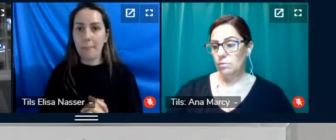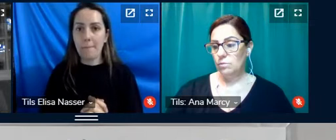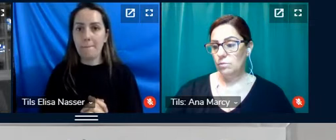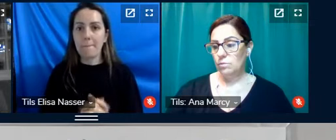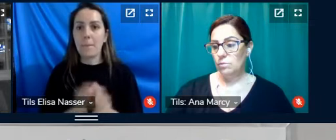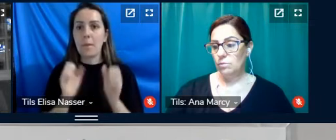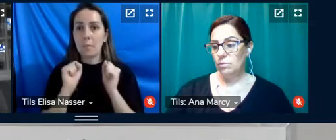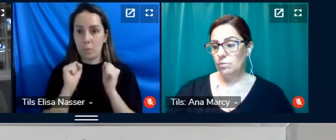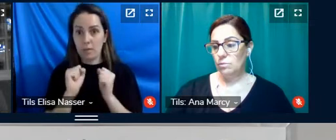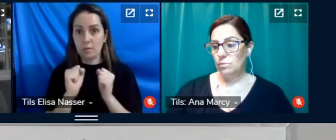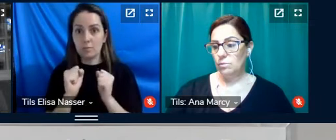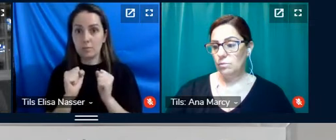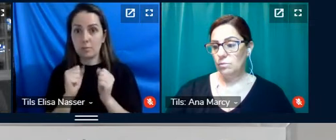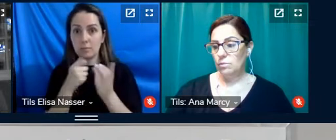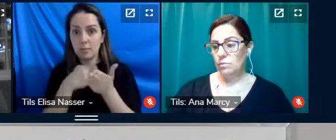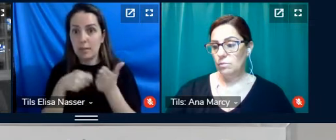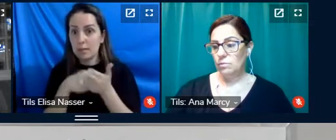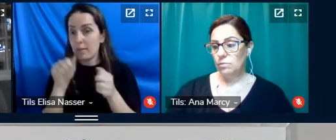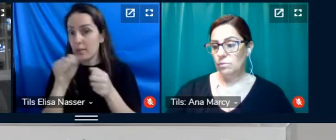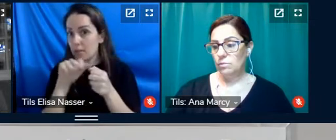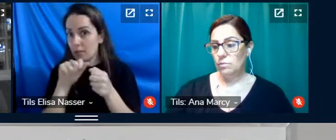Podemos tentar?